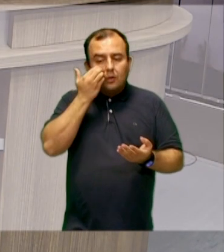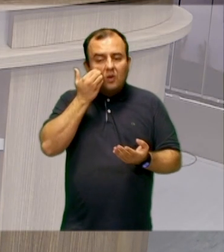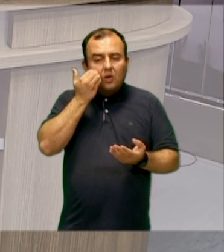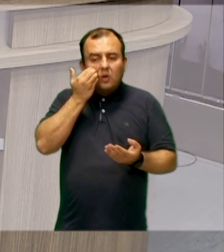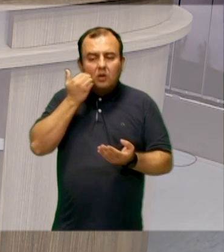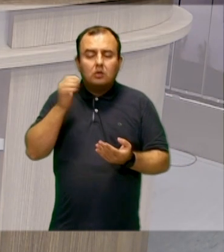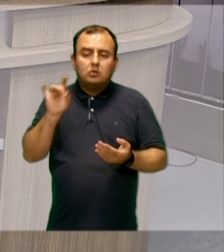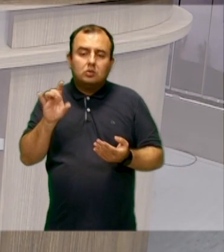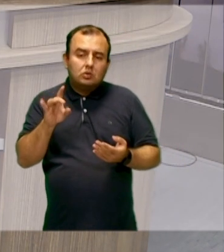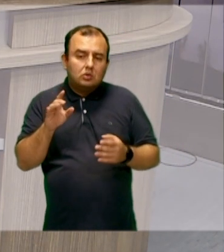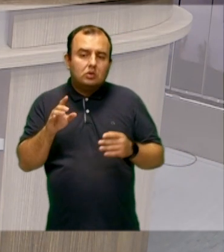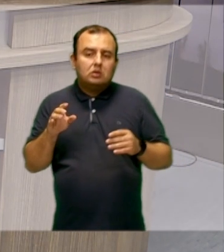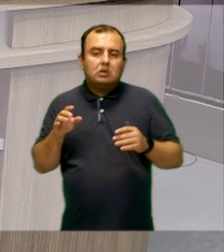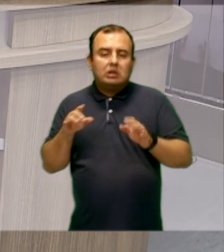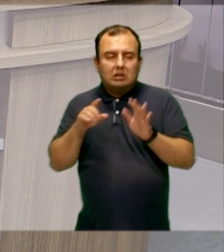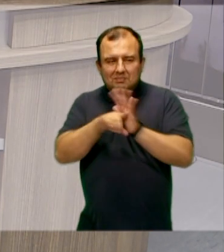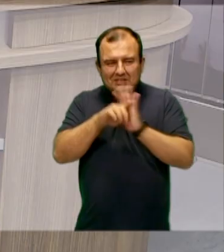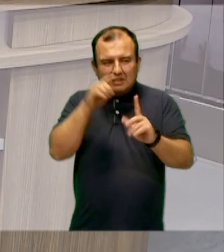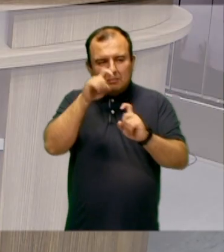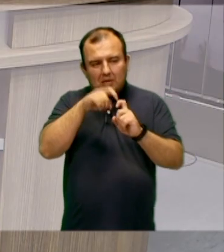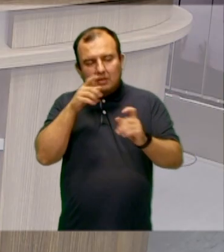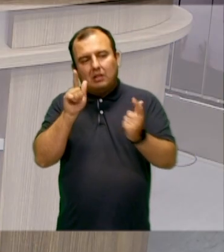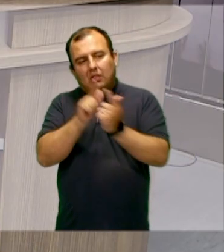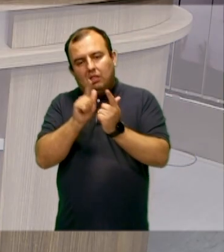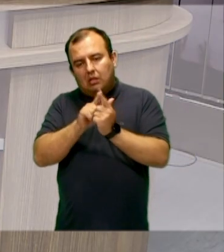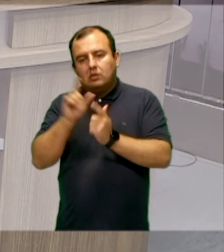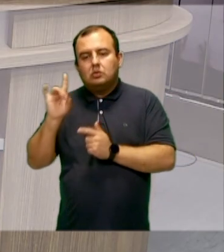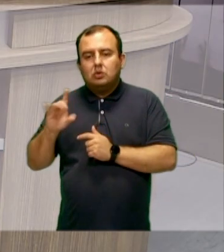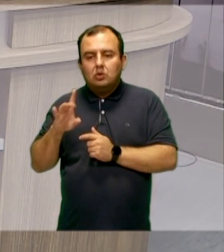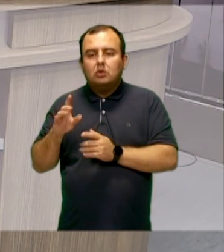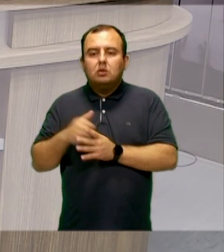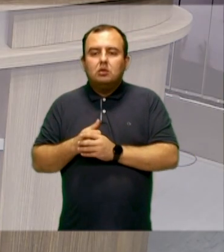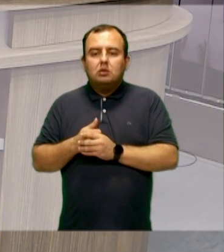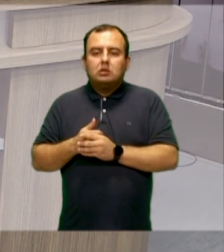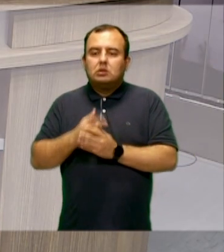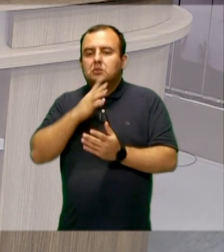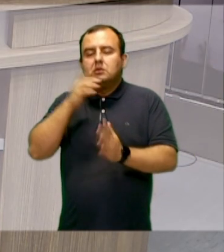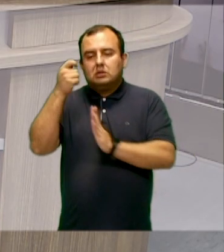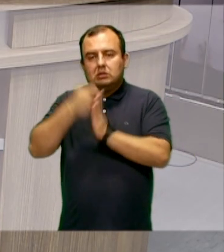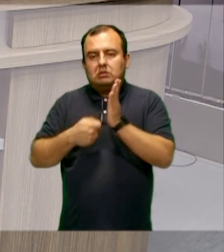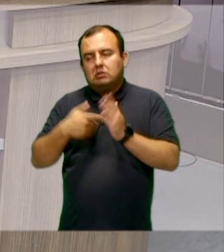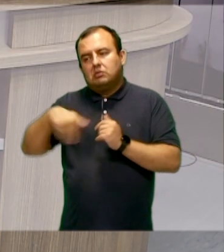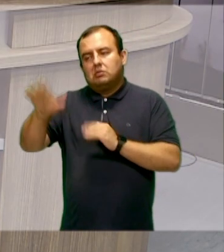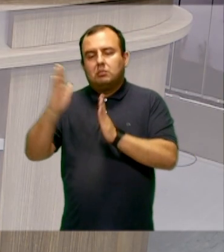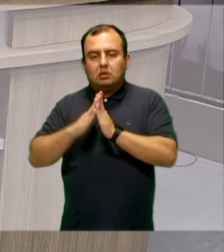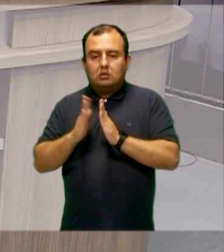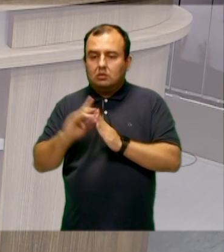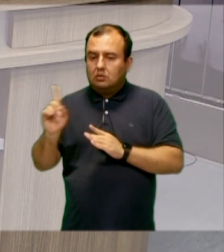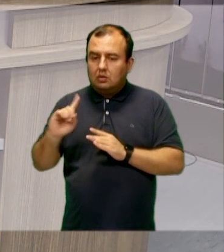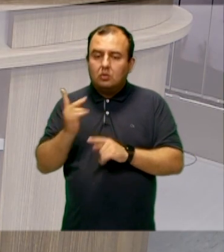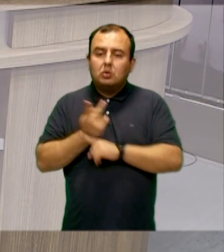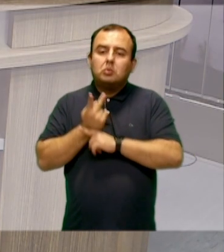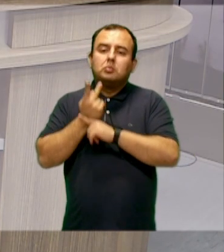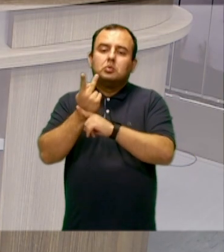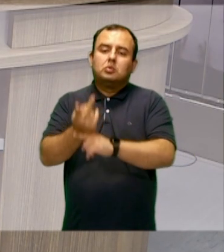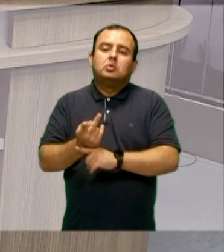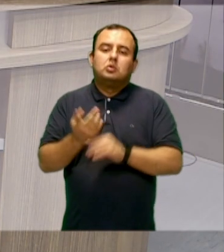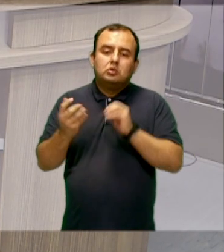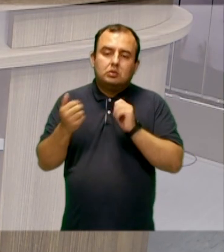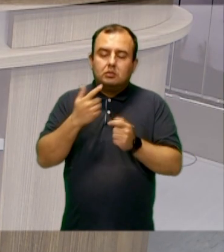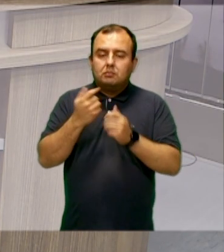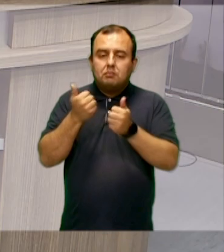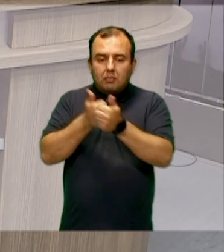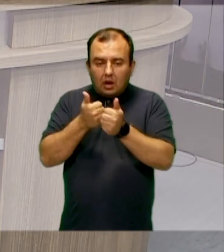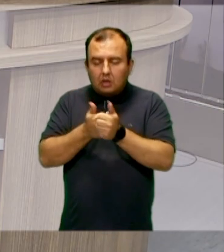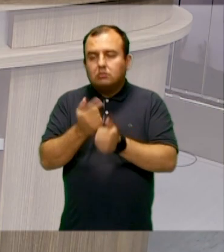gente atender na perícia e reconhecer o atestado e mandar para casa. Não, é procurar estar mais